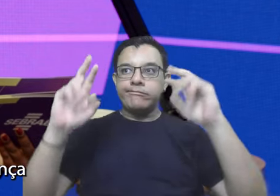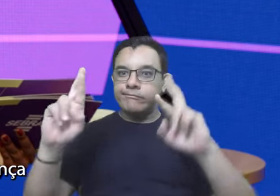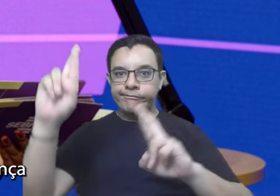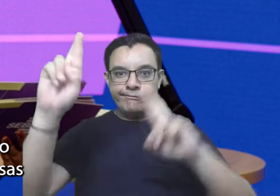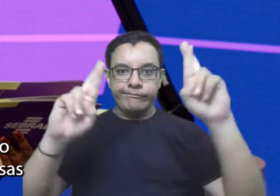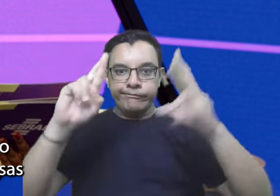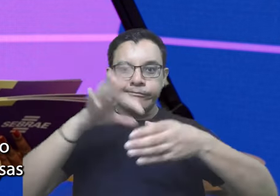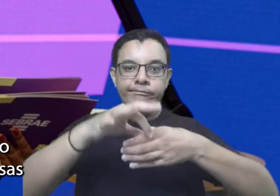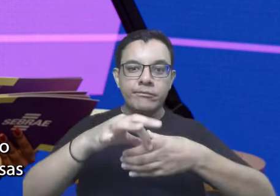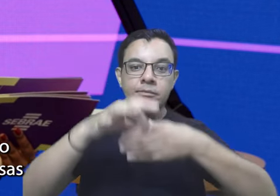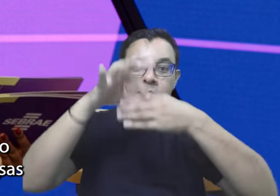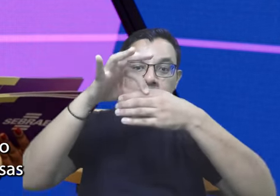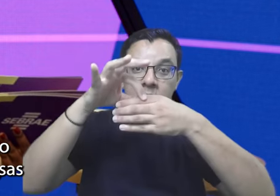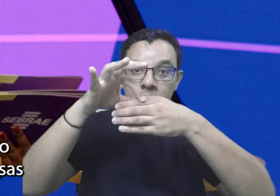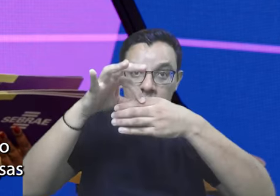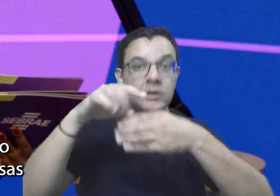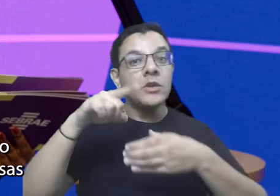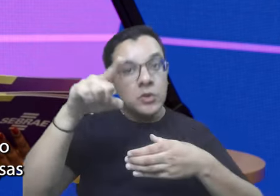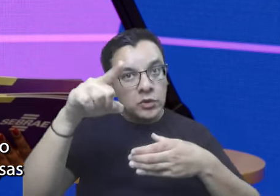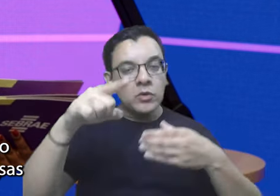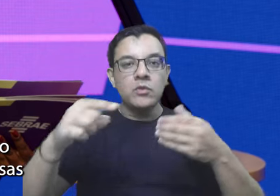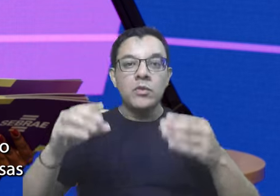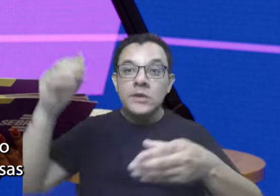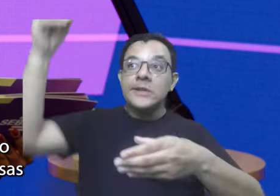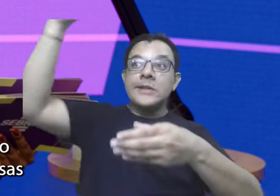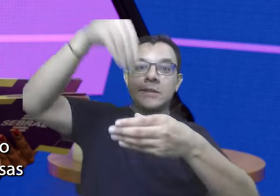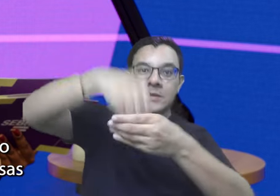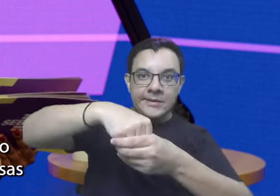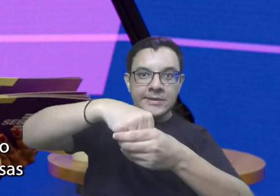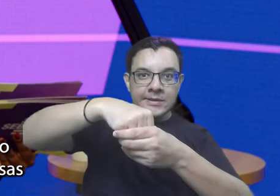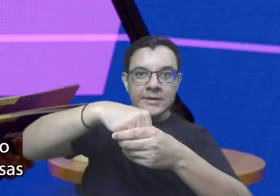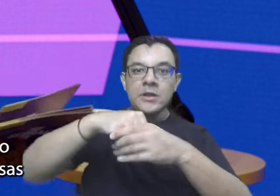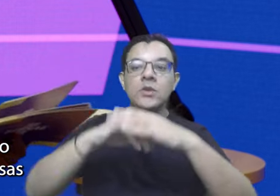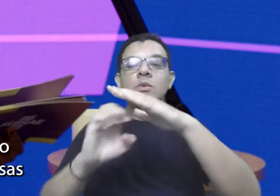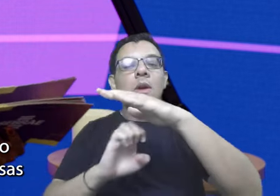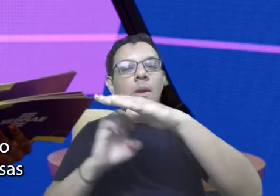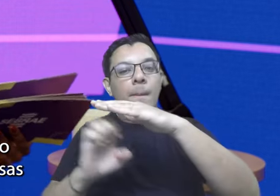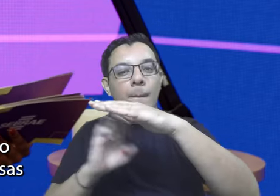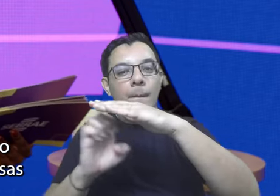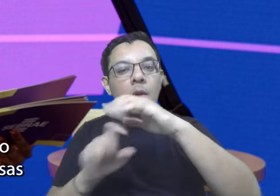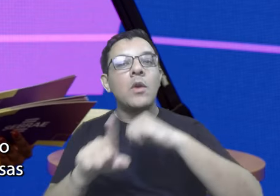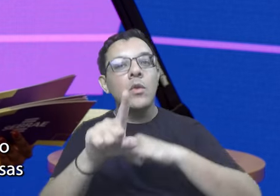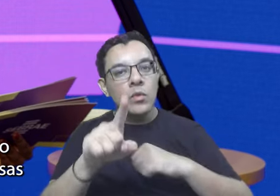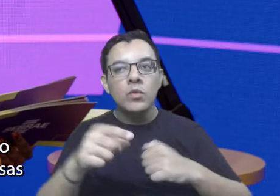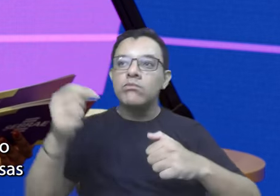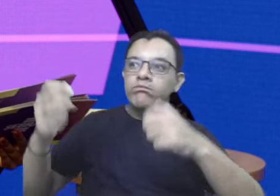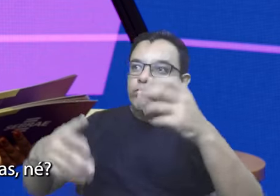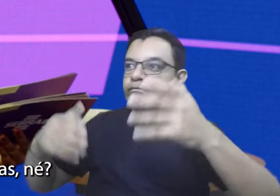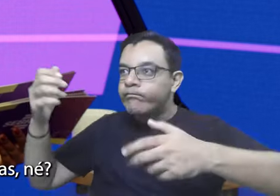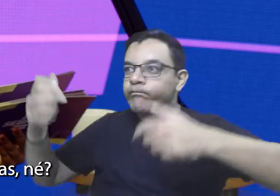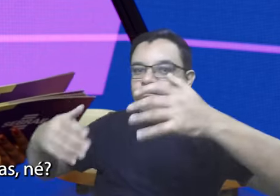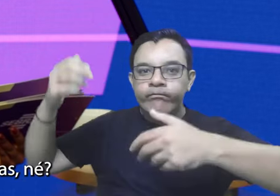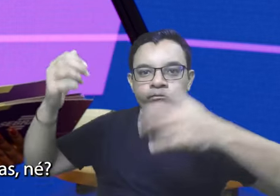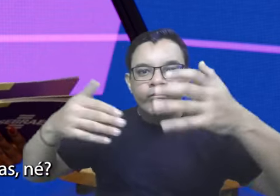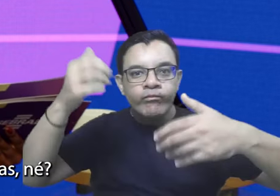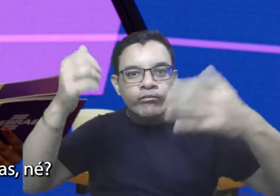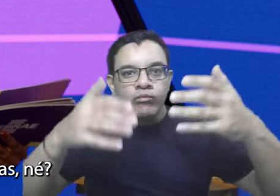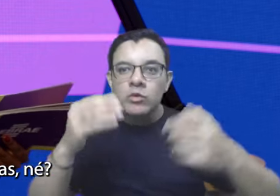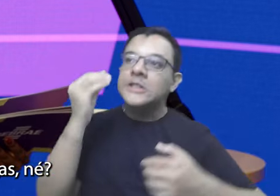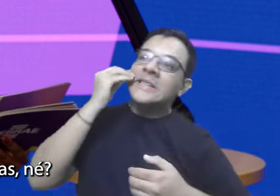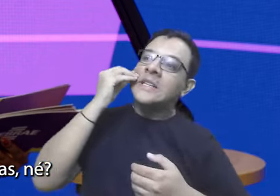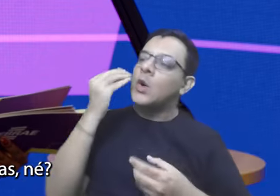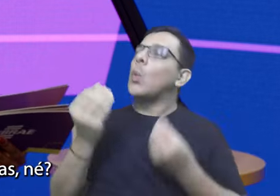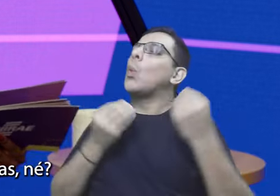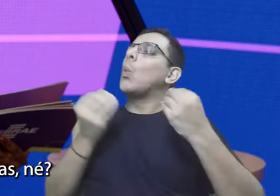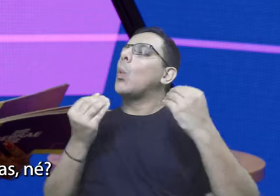liderança possam trazer essa reflexão para dentro dos das suas empresas exato né ver formas